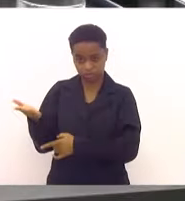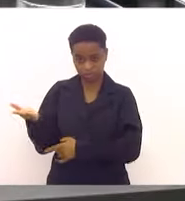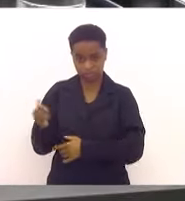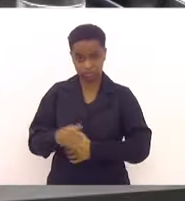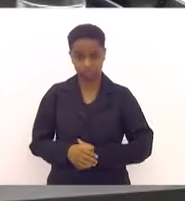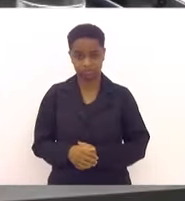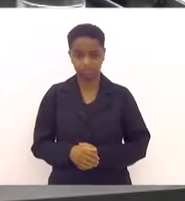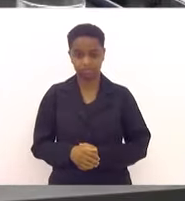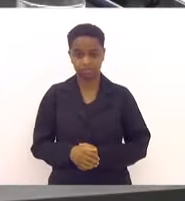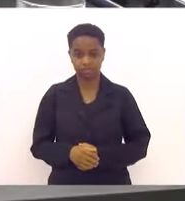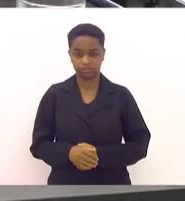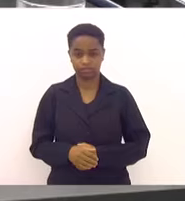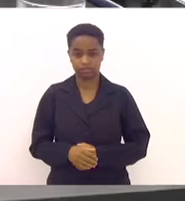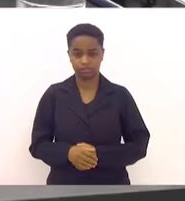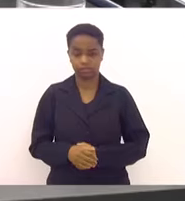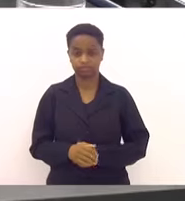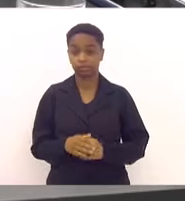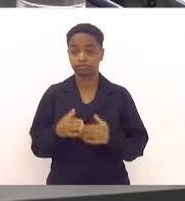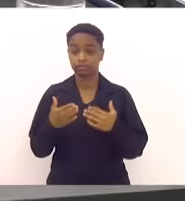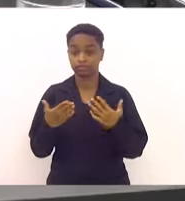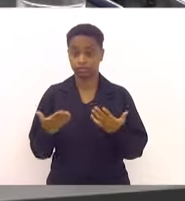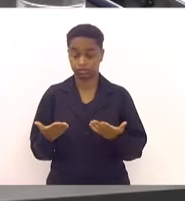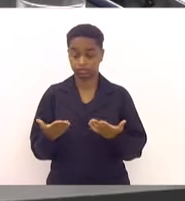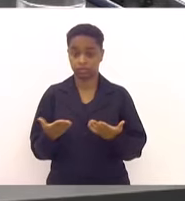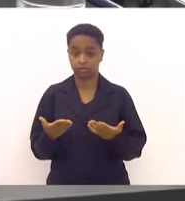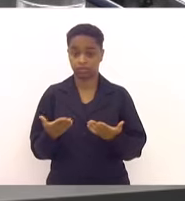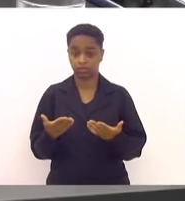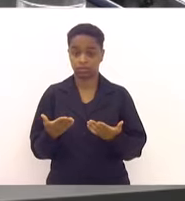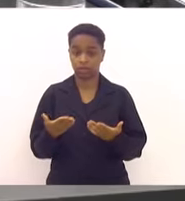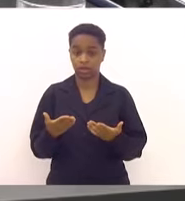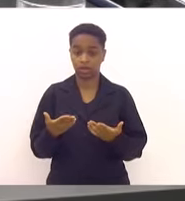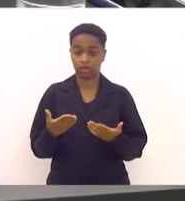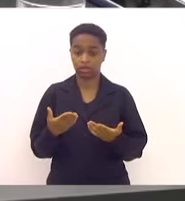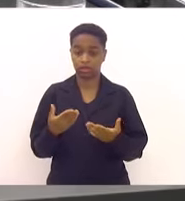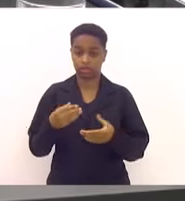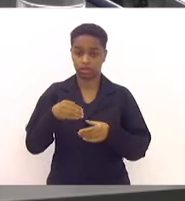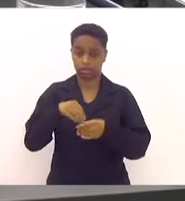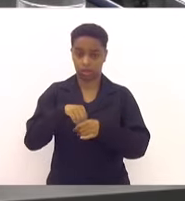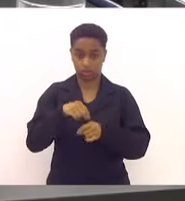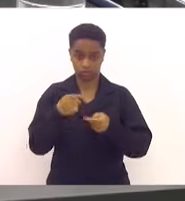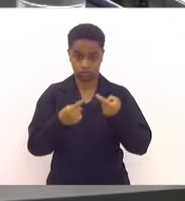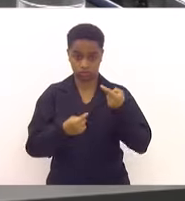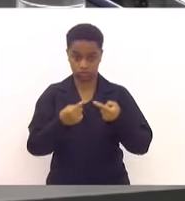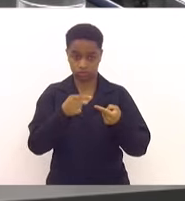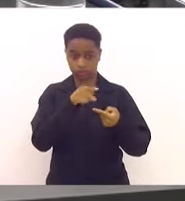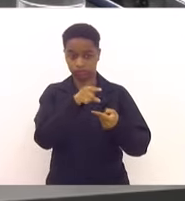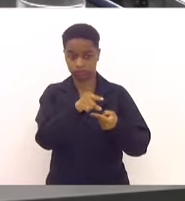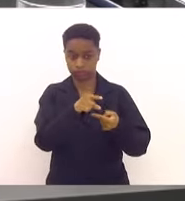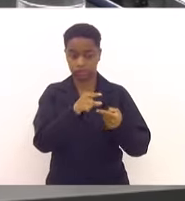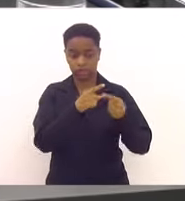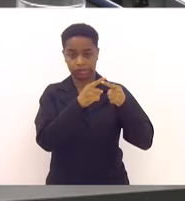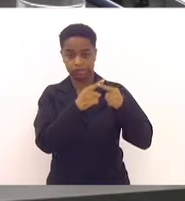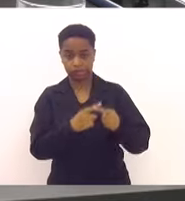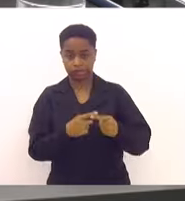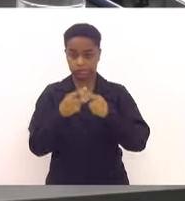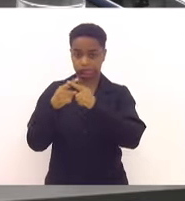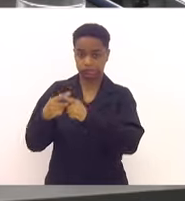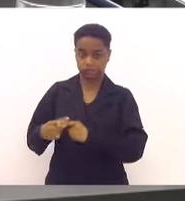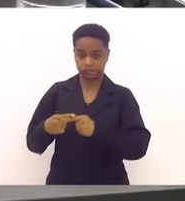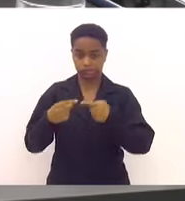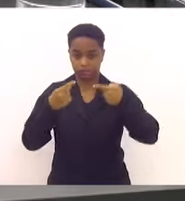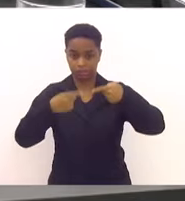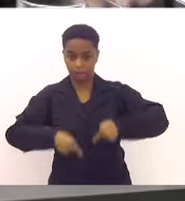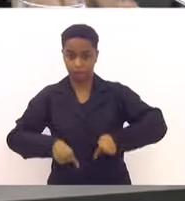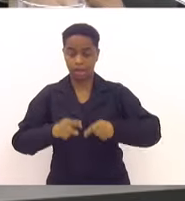Então, o que eu estava querendo ver era o seguinte. Dentro da discussão que Vossa Excelência trava e outros travam, tem